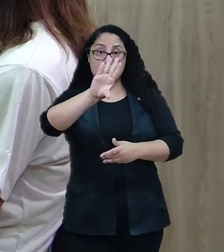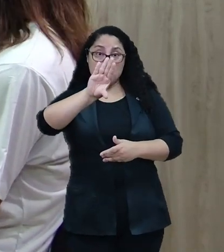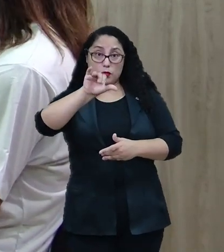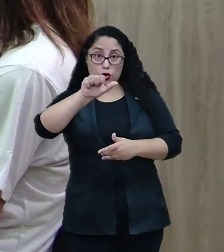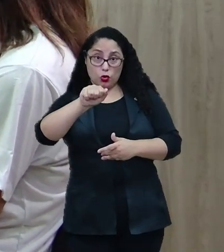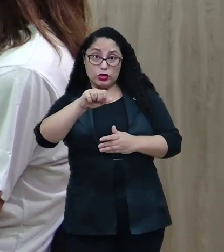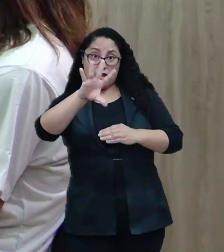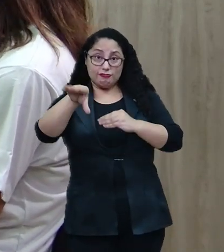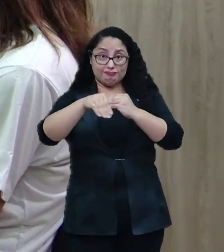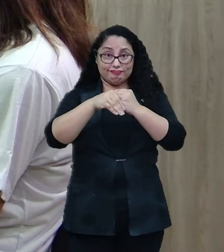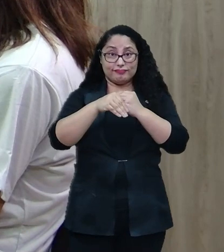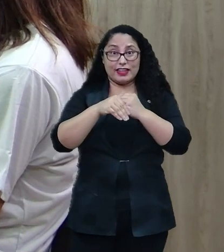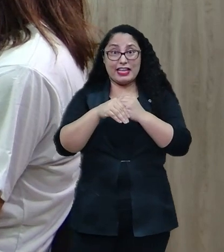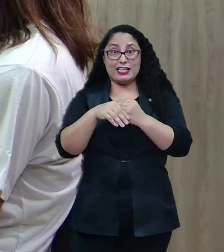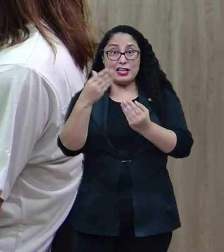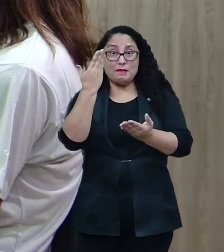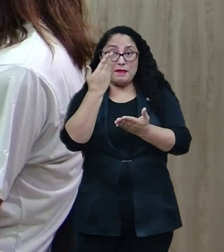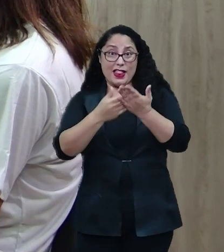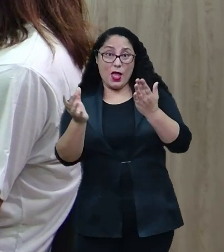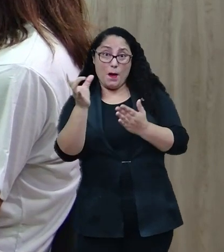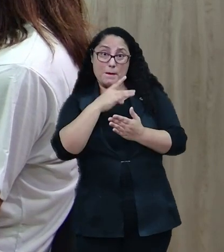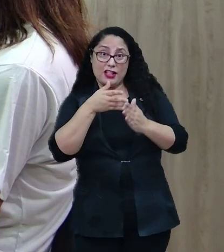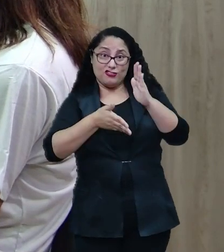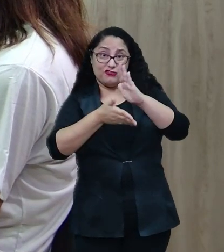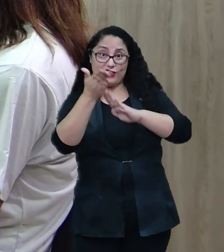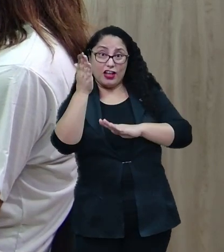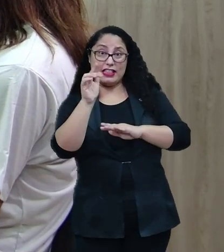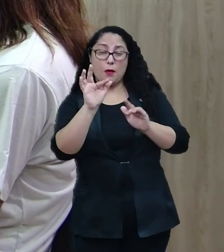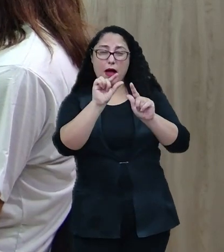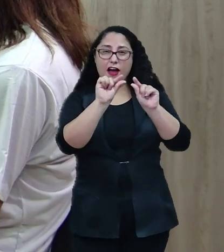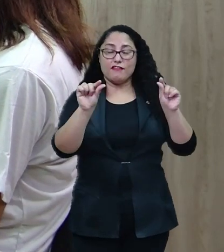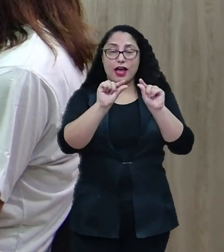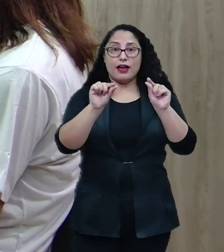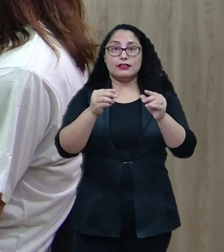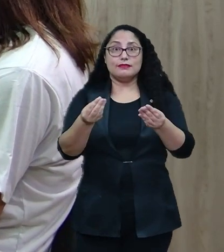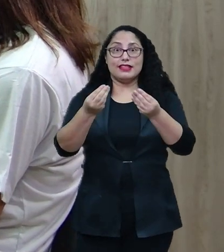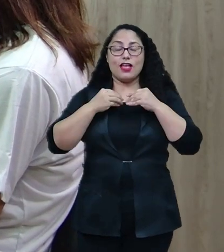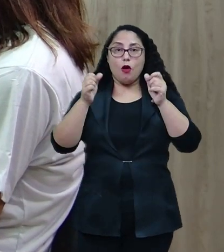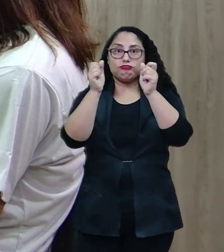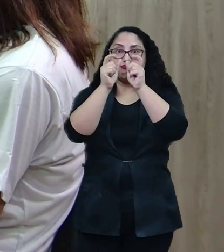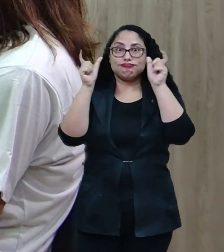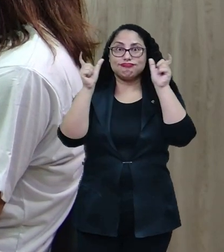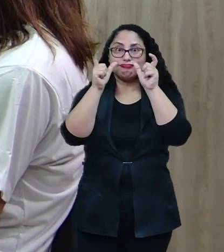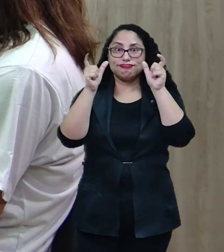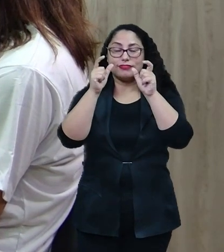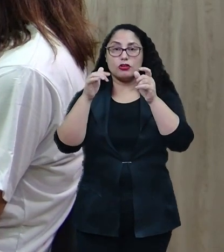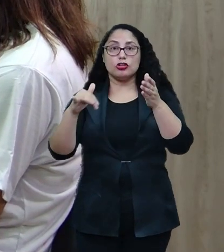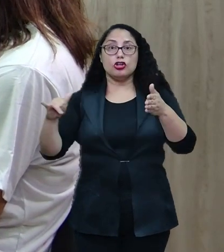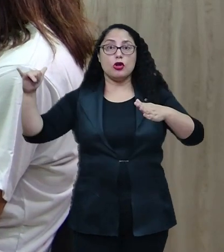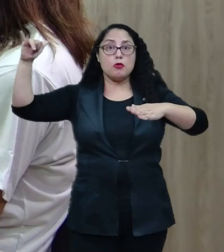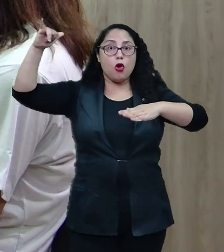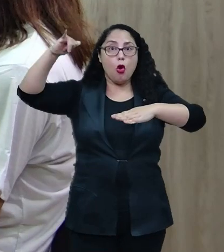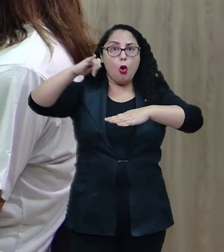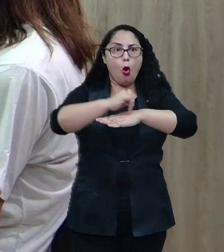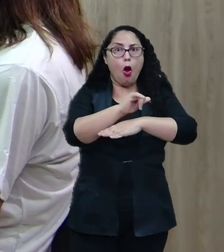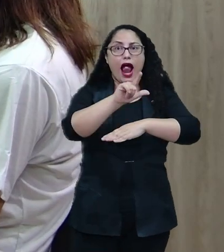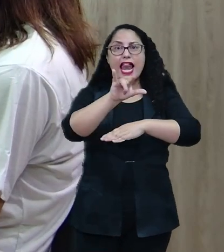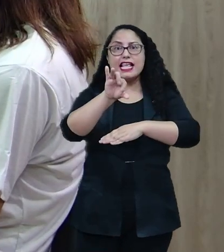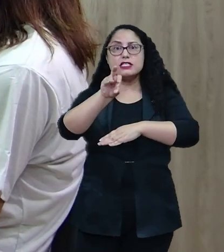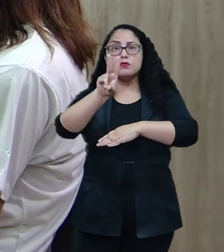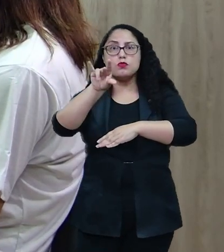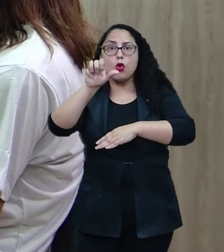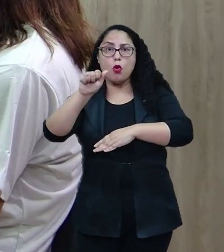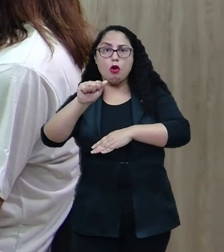de agora que a gente foi perder o medo, tem uma frase que me chamou muito a atenção quando eu cheguei lá no aeroporto de Lisboa, que é